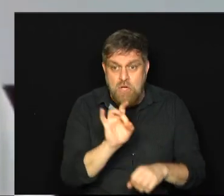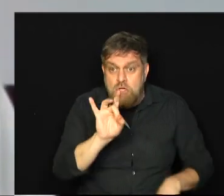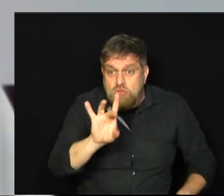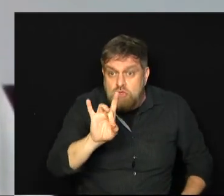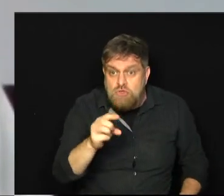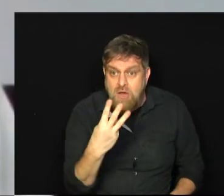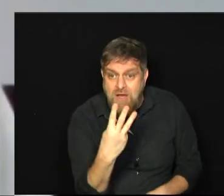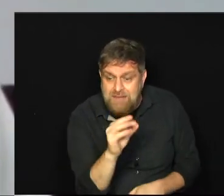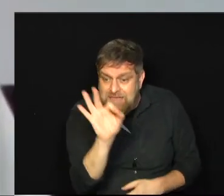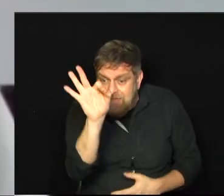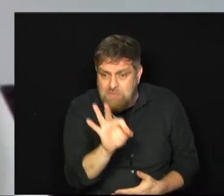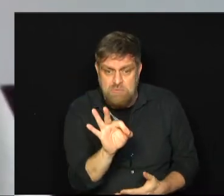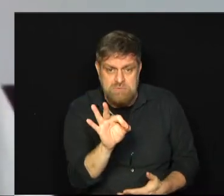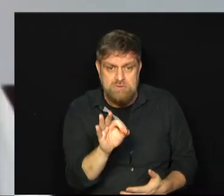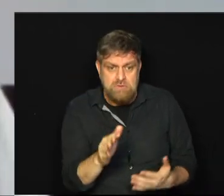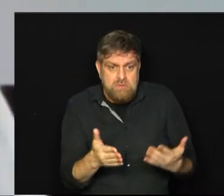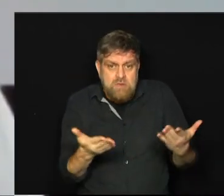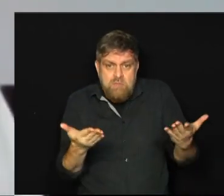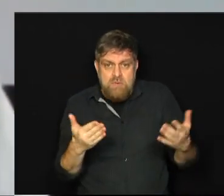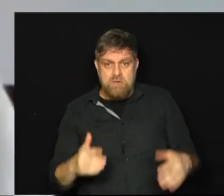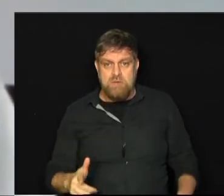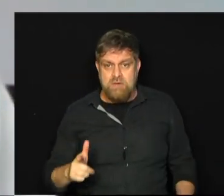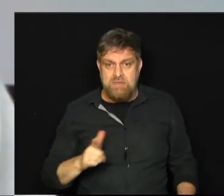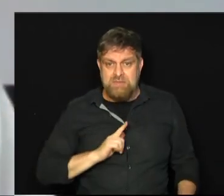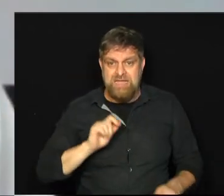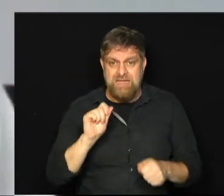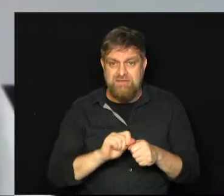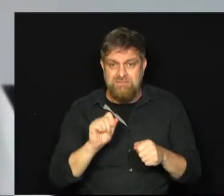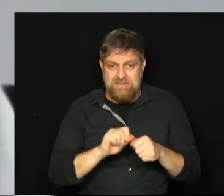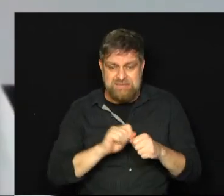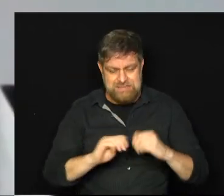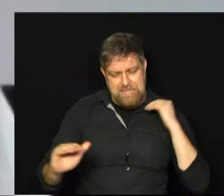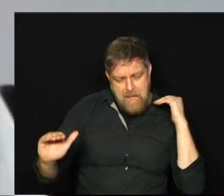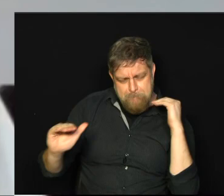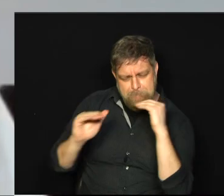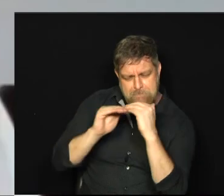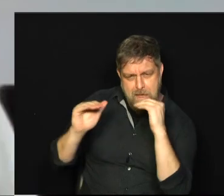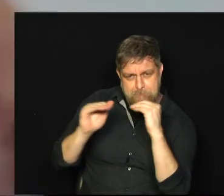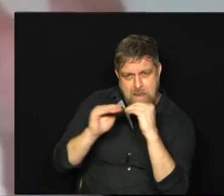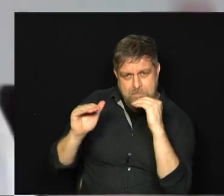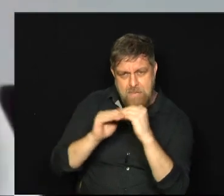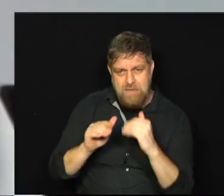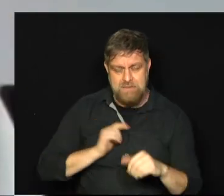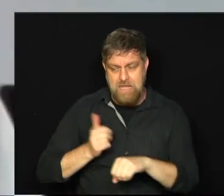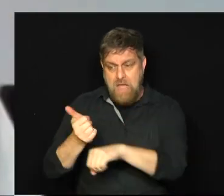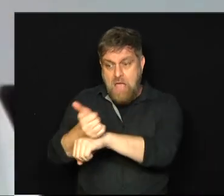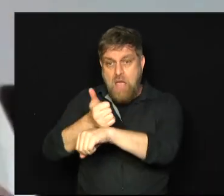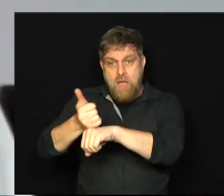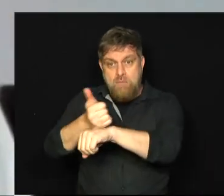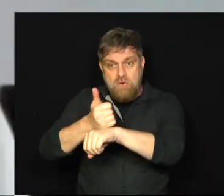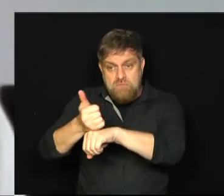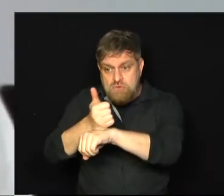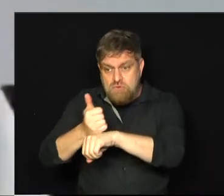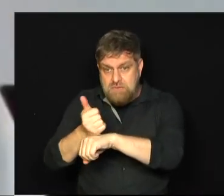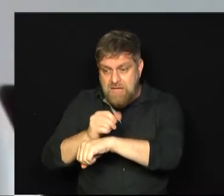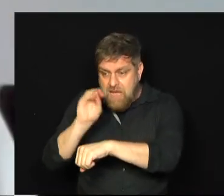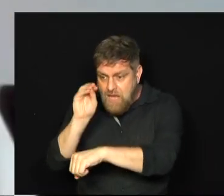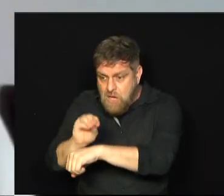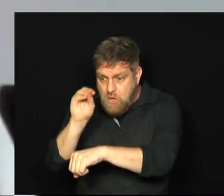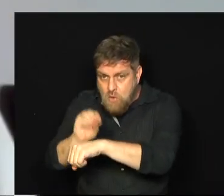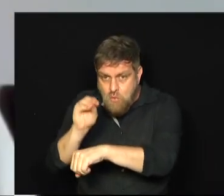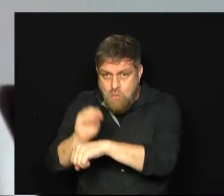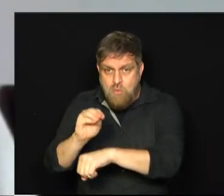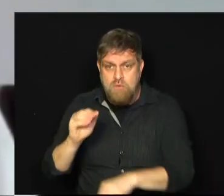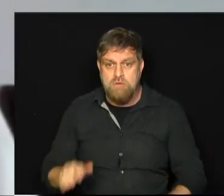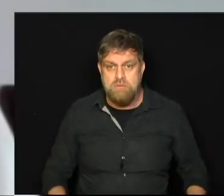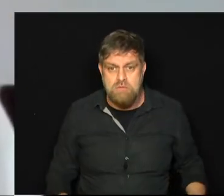funestos. O que tem que fazer? Uma grande coalizão entre profissionais que cuidam para otimizar essa